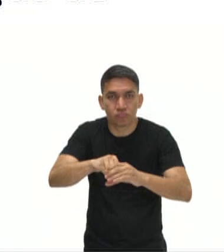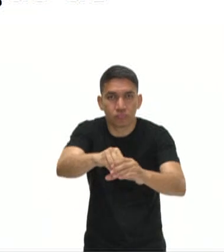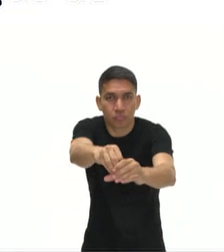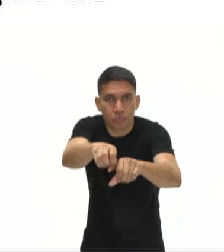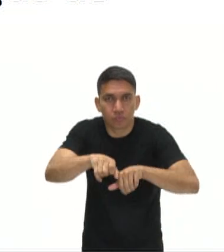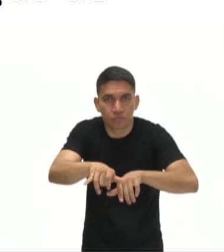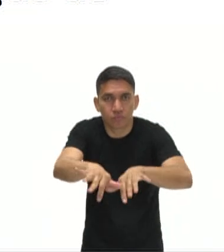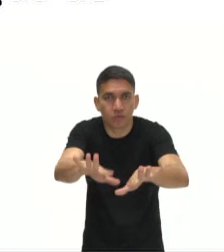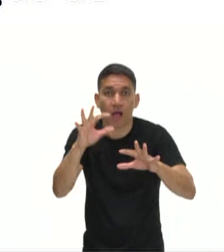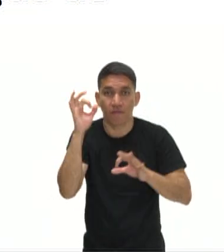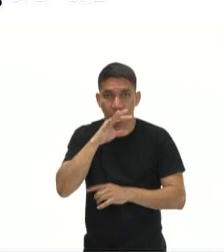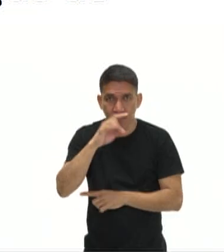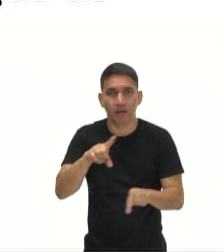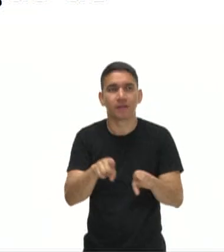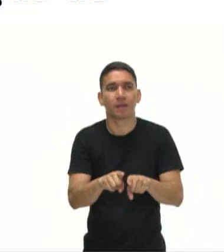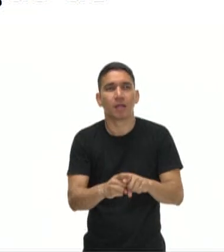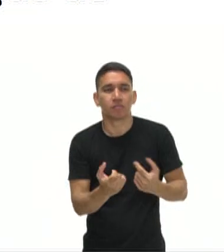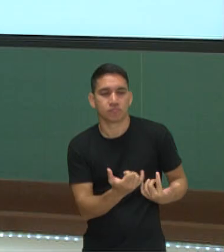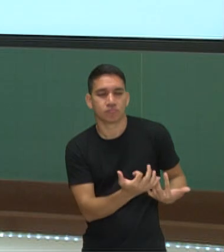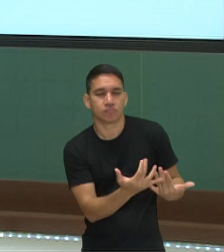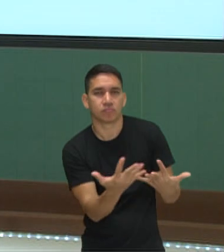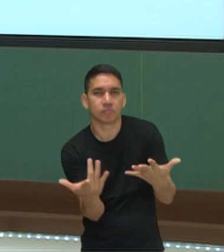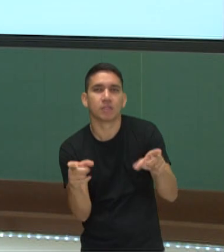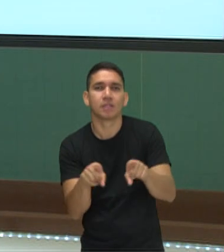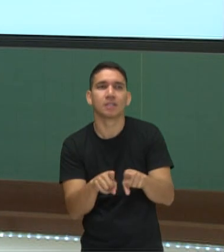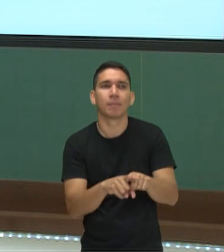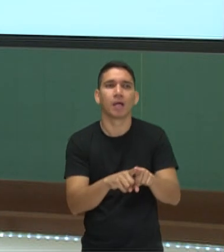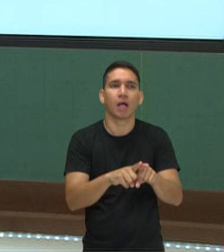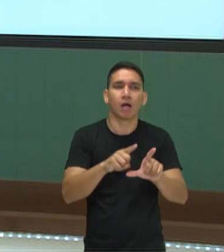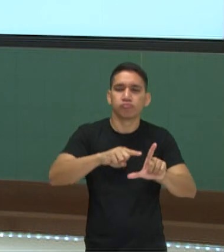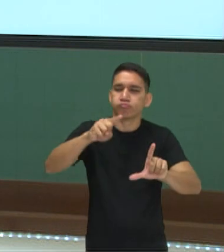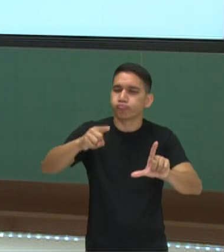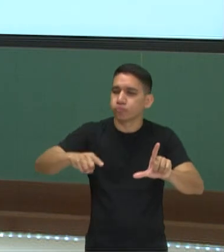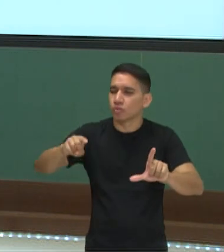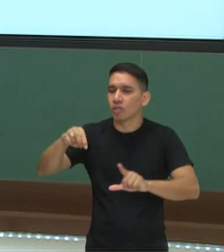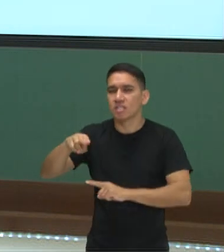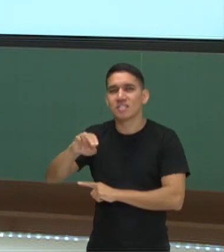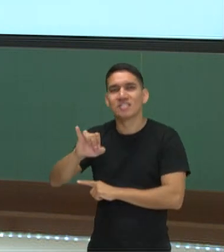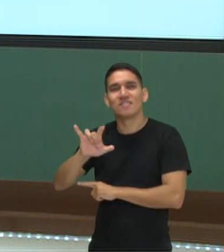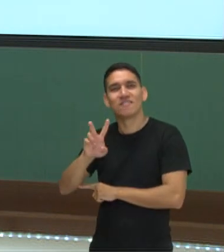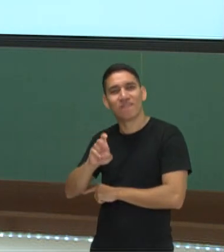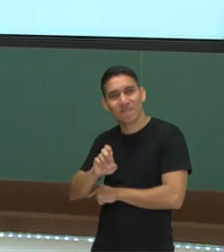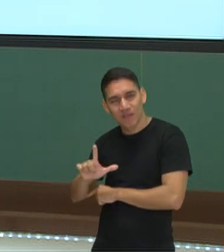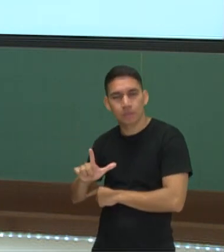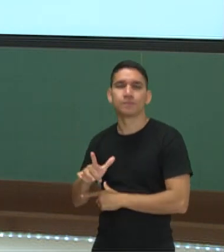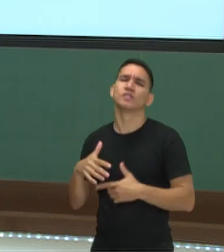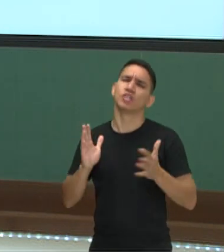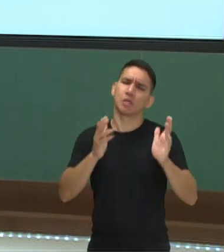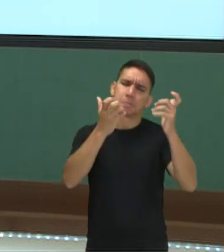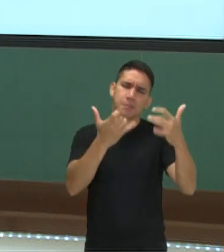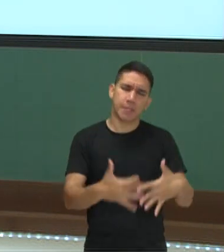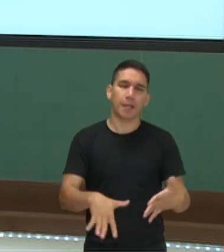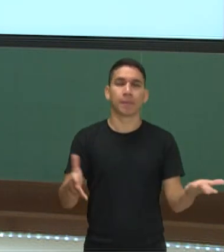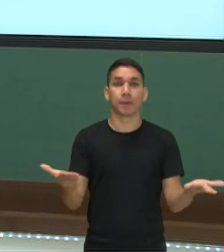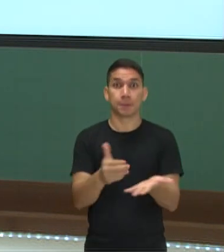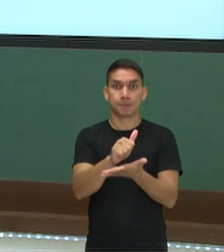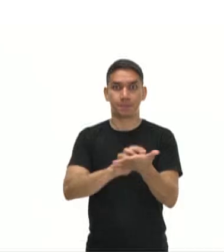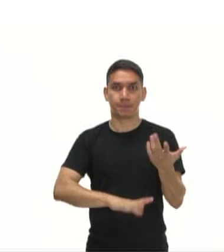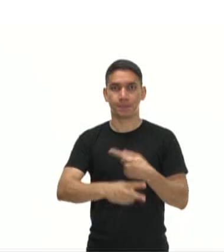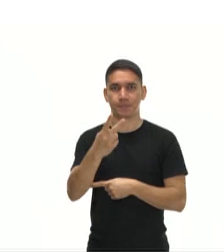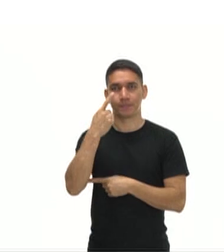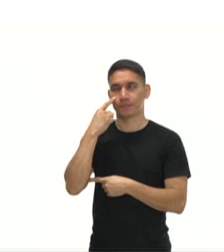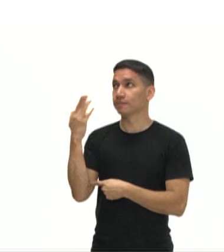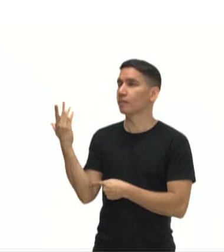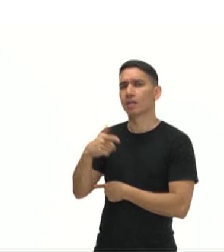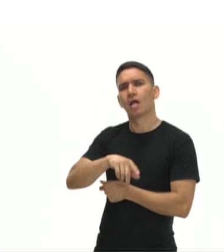de culturas e curvas de nível, e nós já falamos sobre isso. E nós vamos para a nossa segunda atividade. Faça